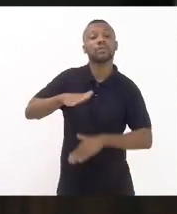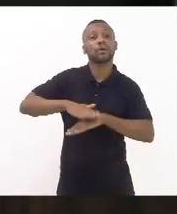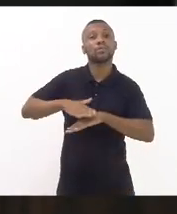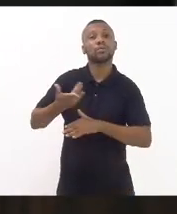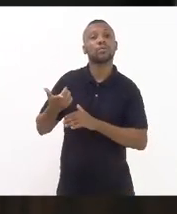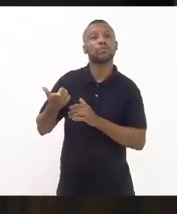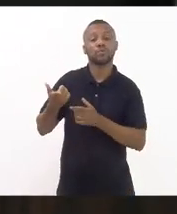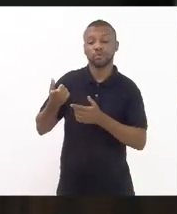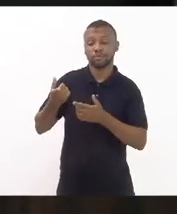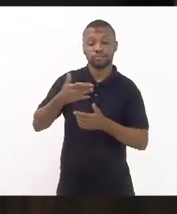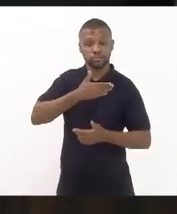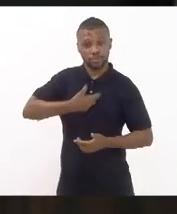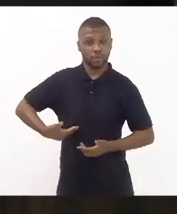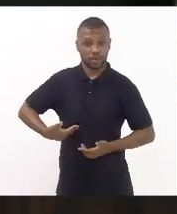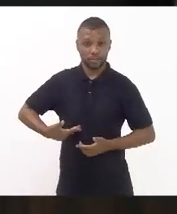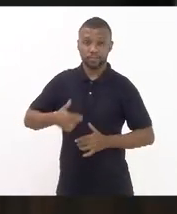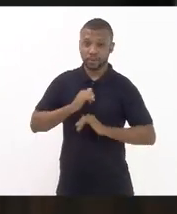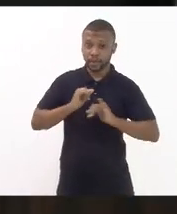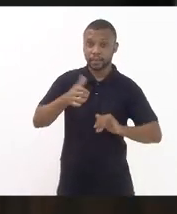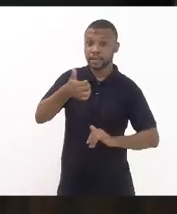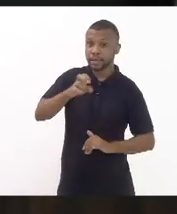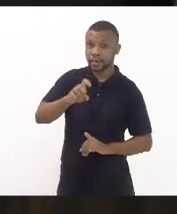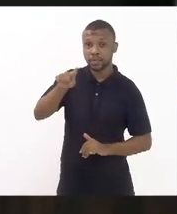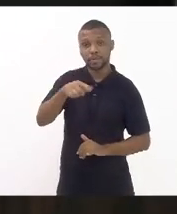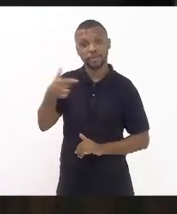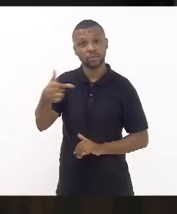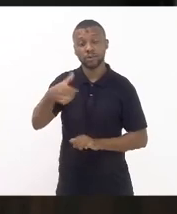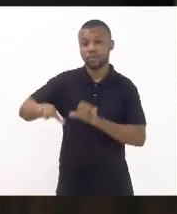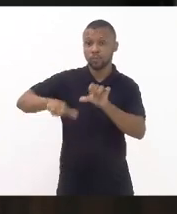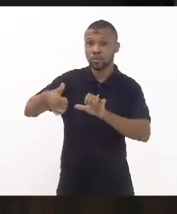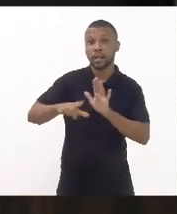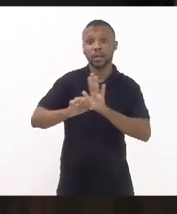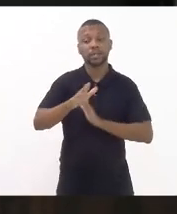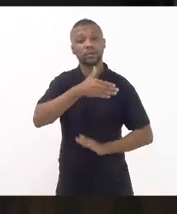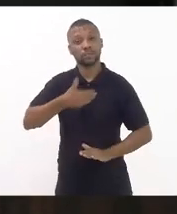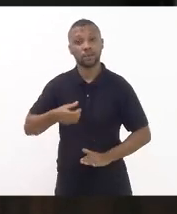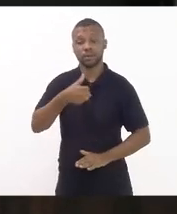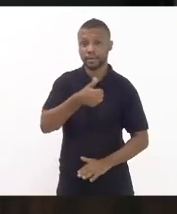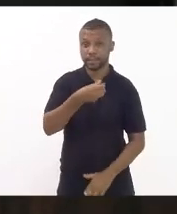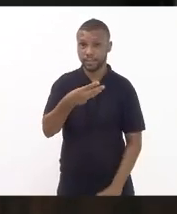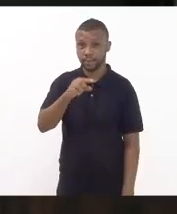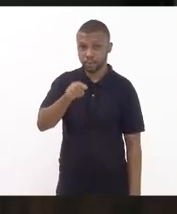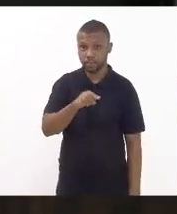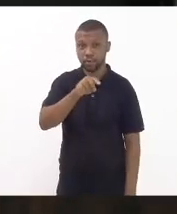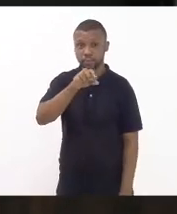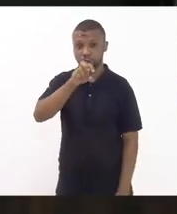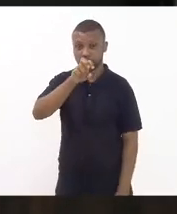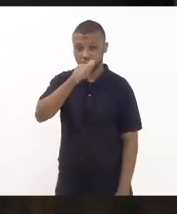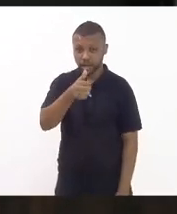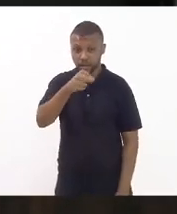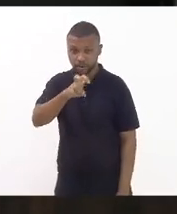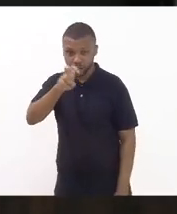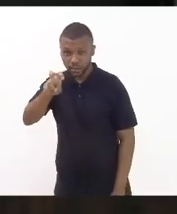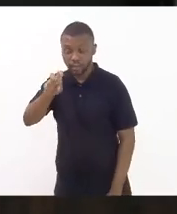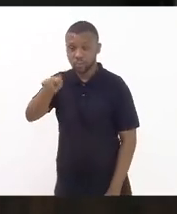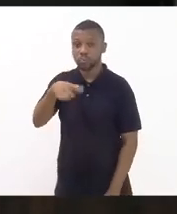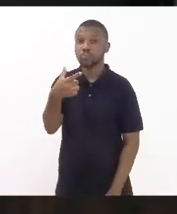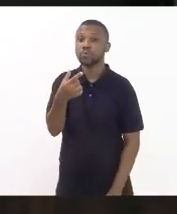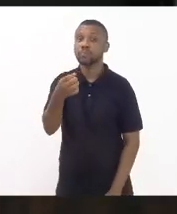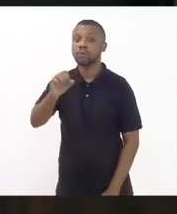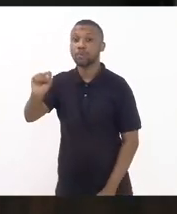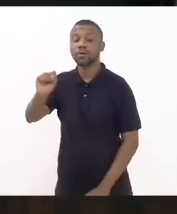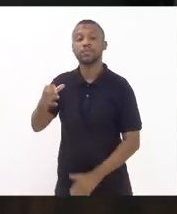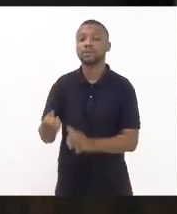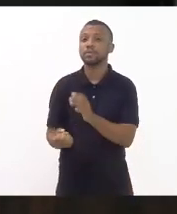mensagem 15 de 22, que altera a lei estadual 5.355, de 23 de dezembro de 2008, que dispõe sobre